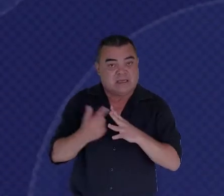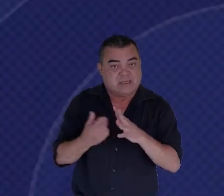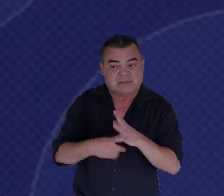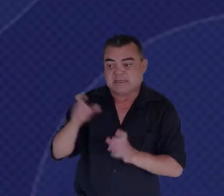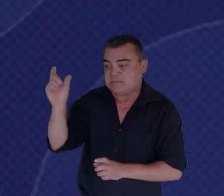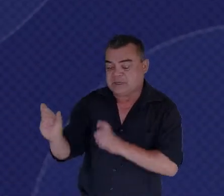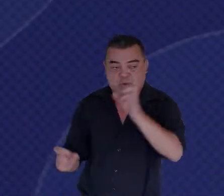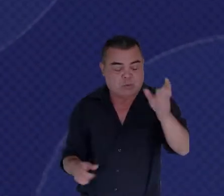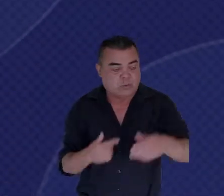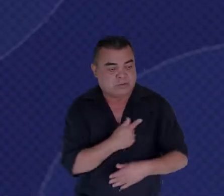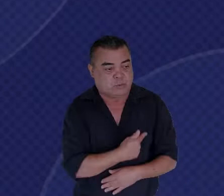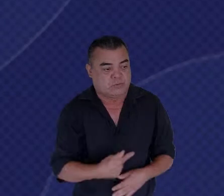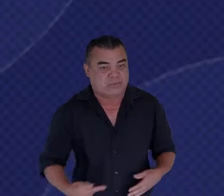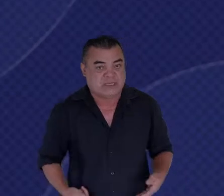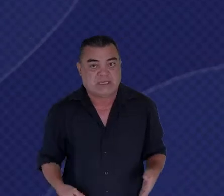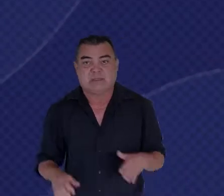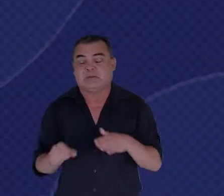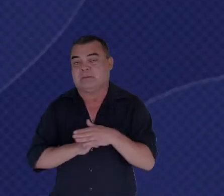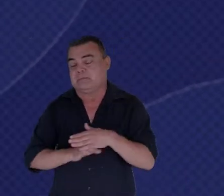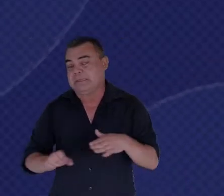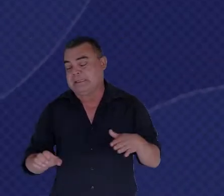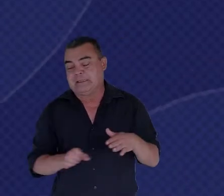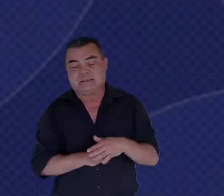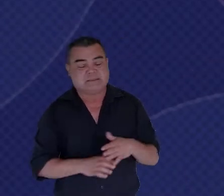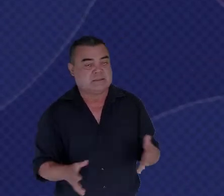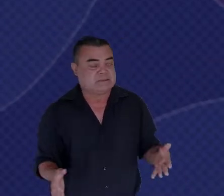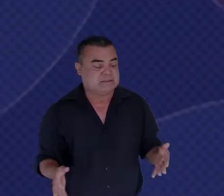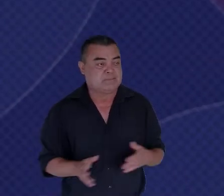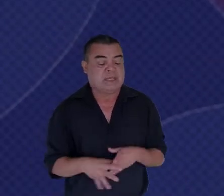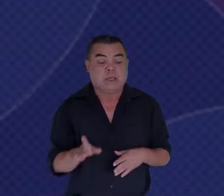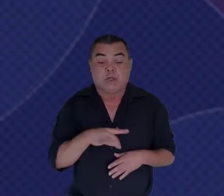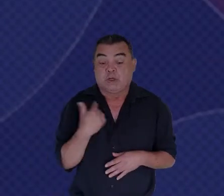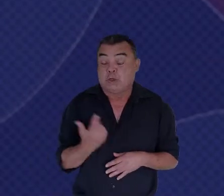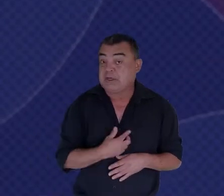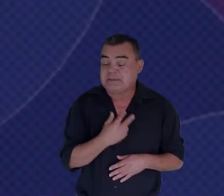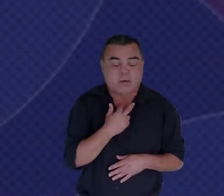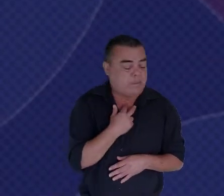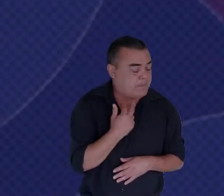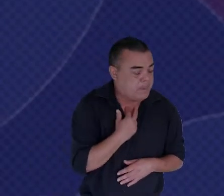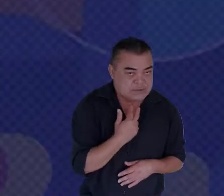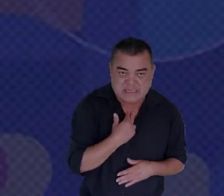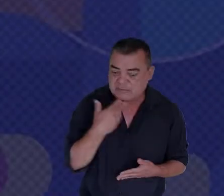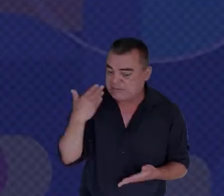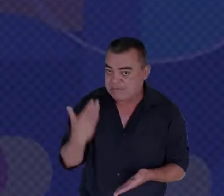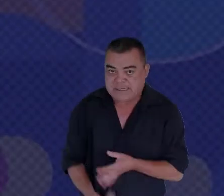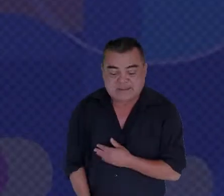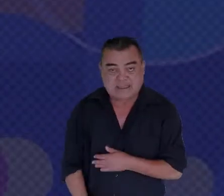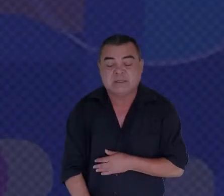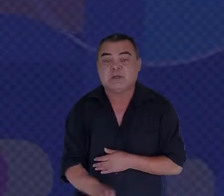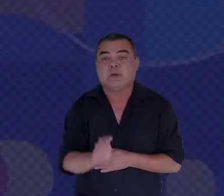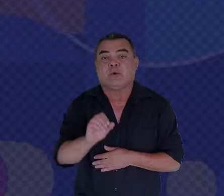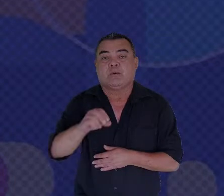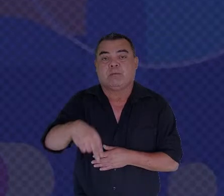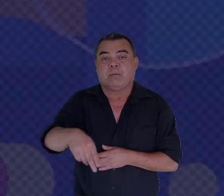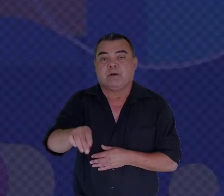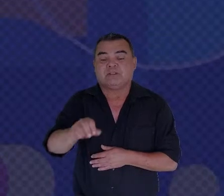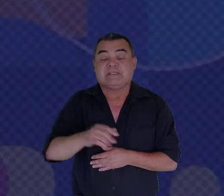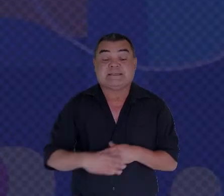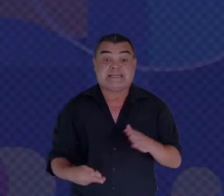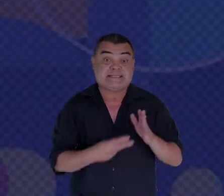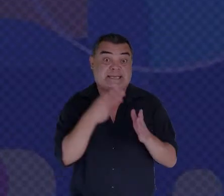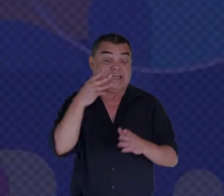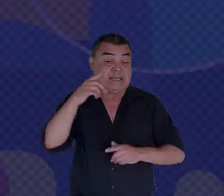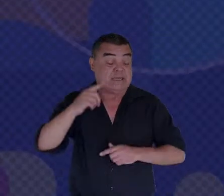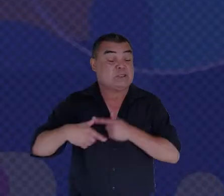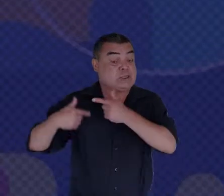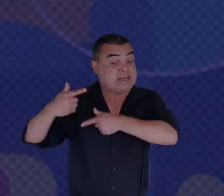com o governo entre as empresas nós não podemos perder o bonde da terceira geração da